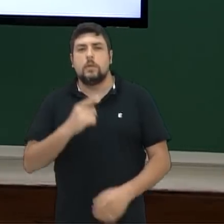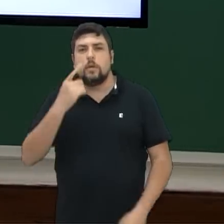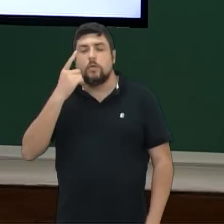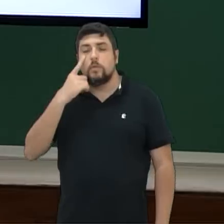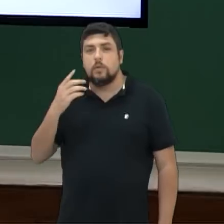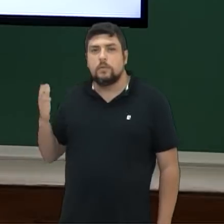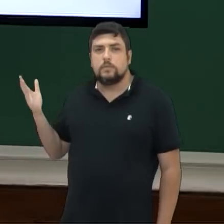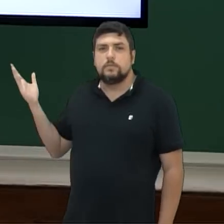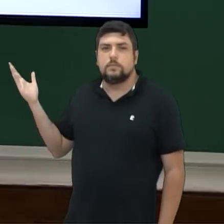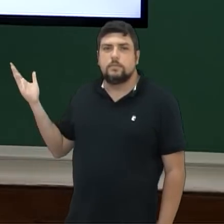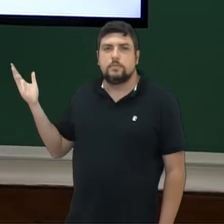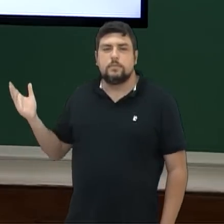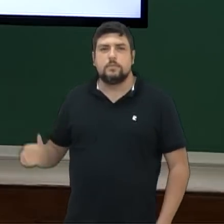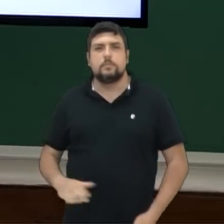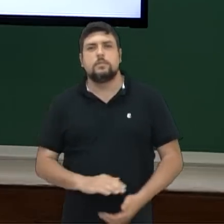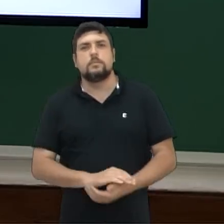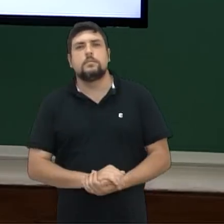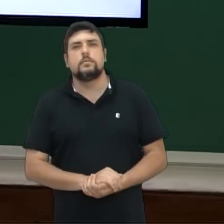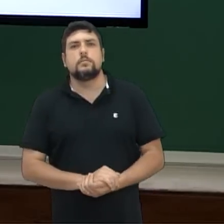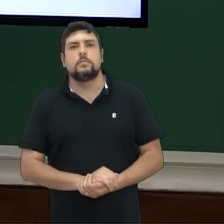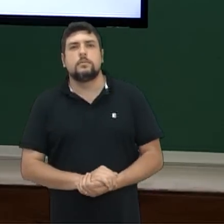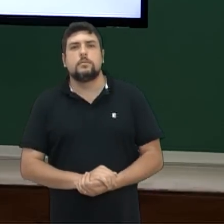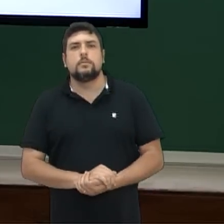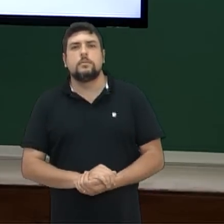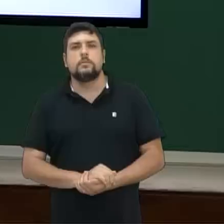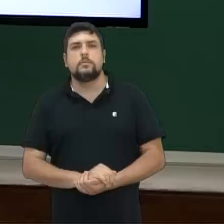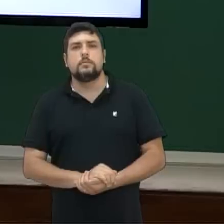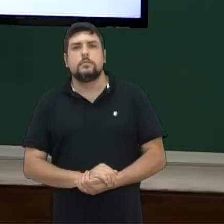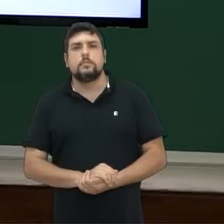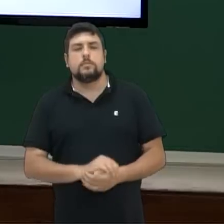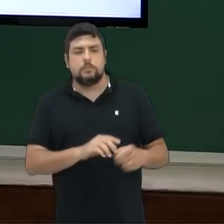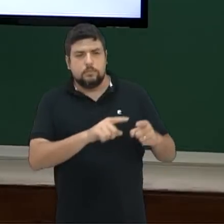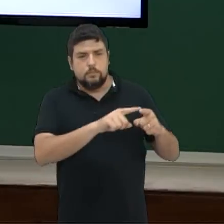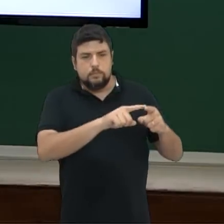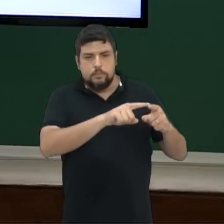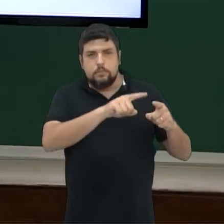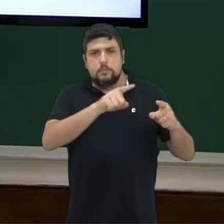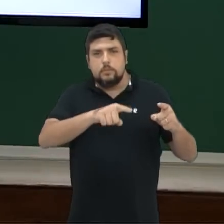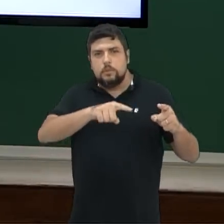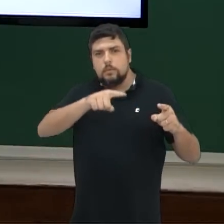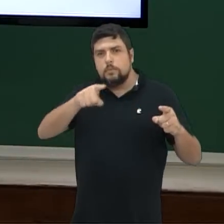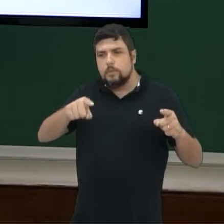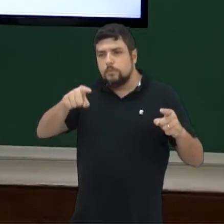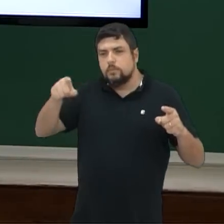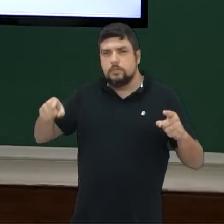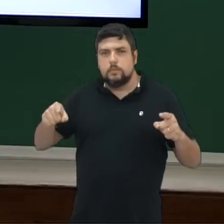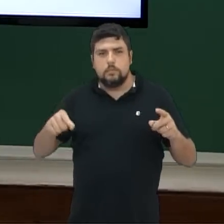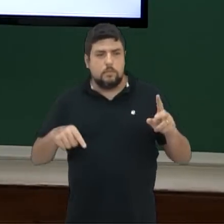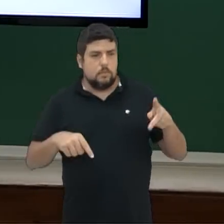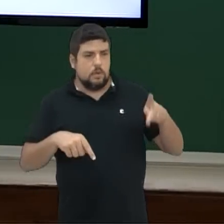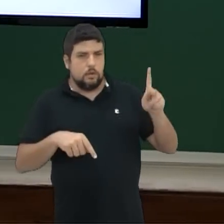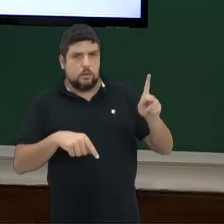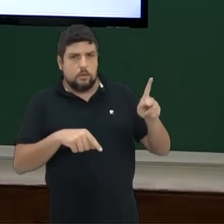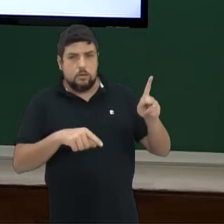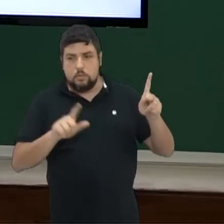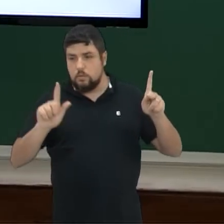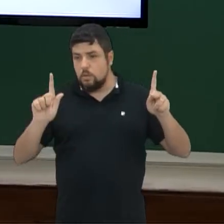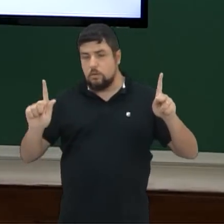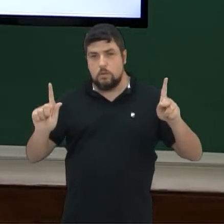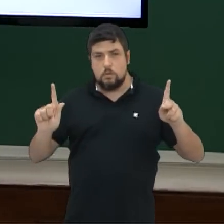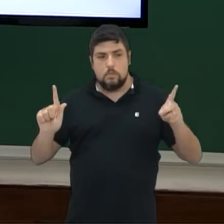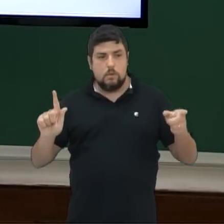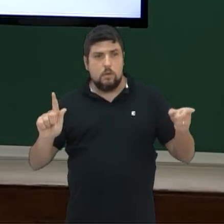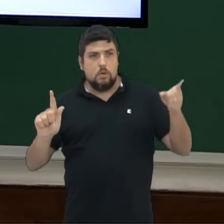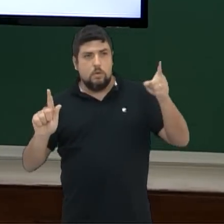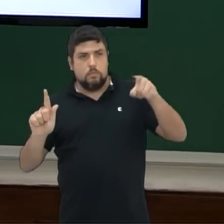É o que eu fiz ali no quadro com os senhores. A gente vai ver na tabela quantas casas de distância está quilograma de grama. 3 casas, então a gente vai